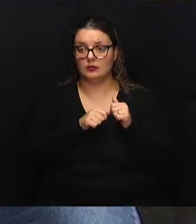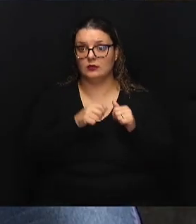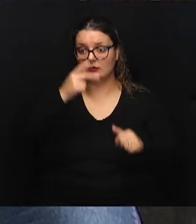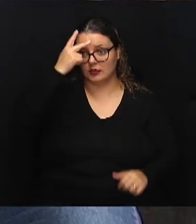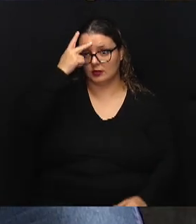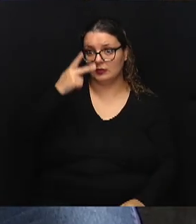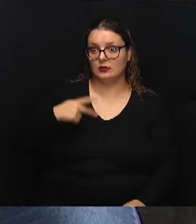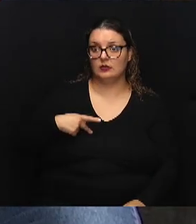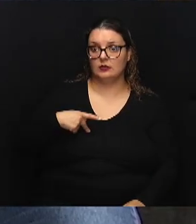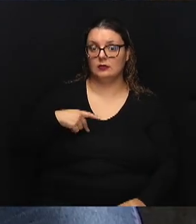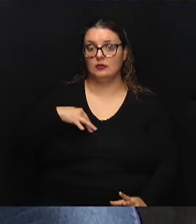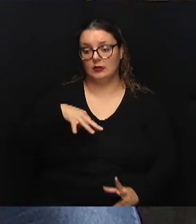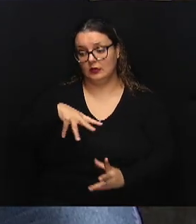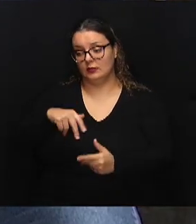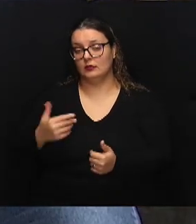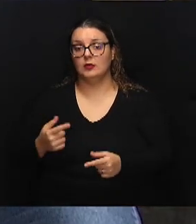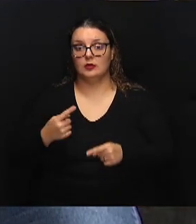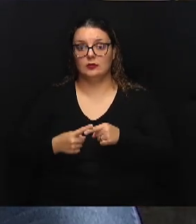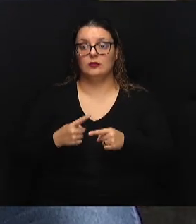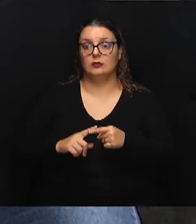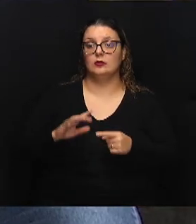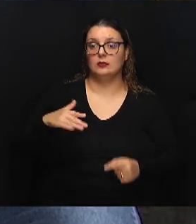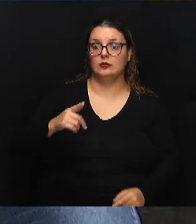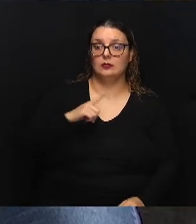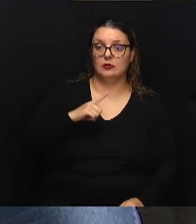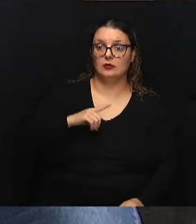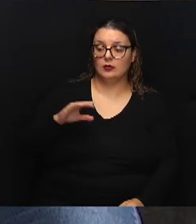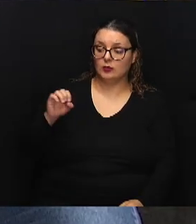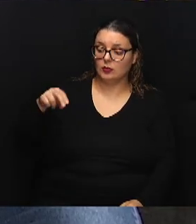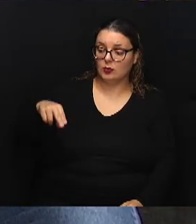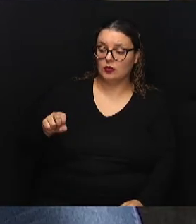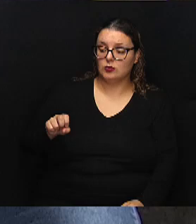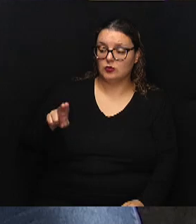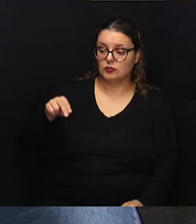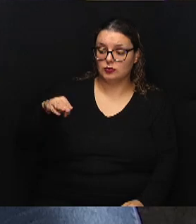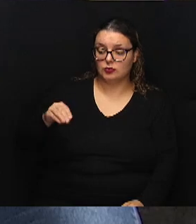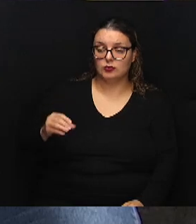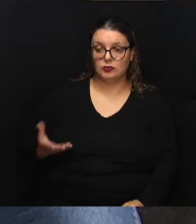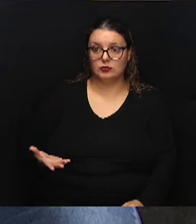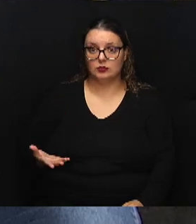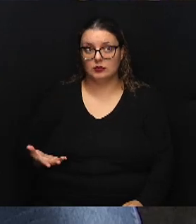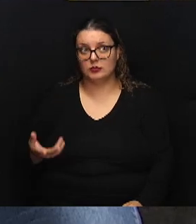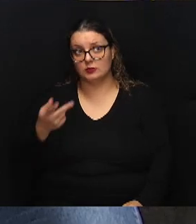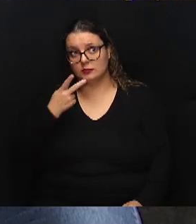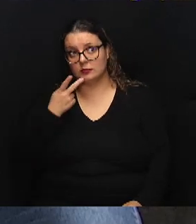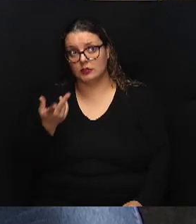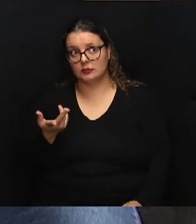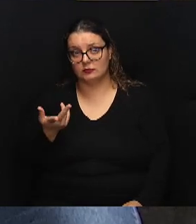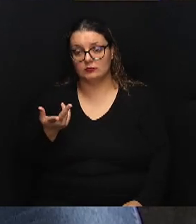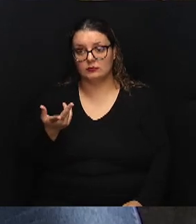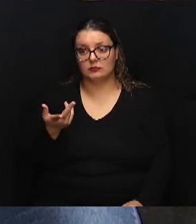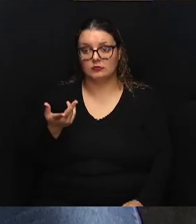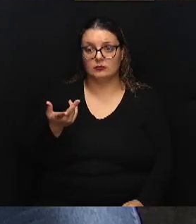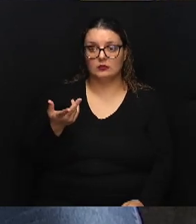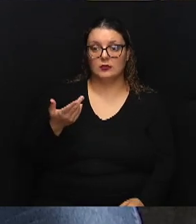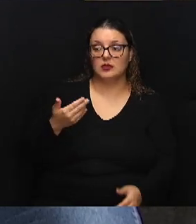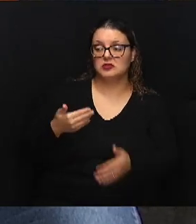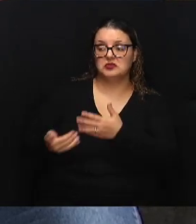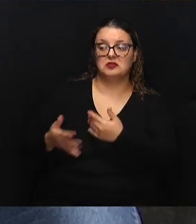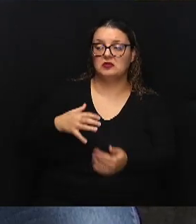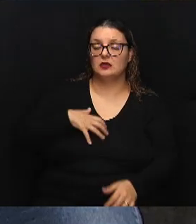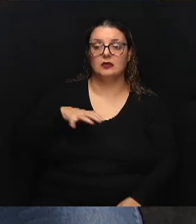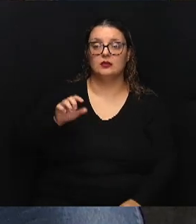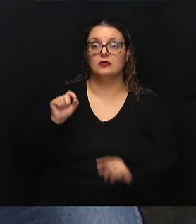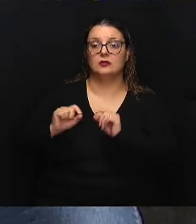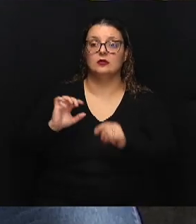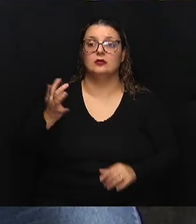próprio planeta. Porque quando existe um consumo, que é um consumo, vamos dizer assim, desnecessário, o que isso